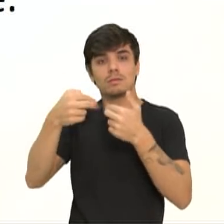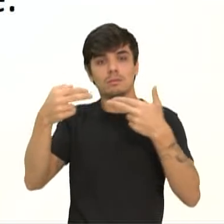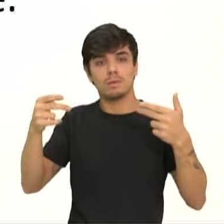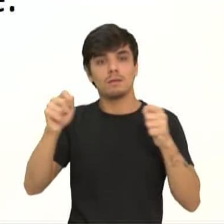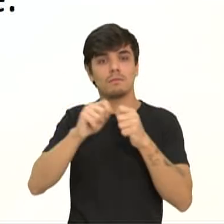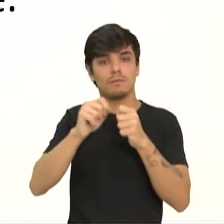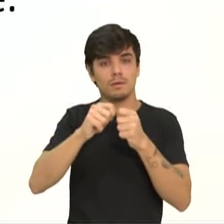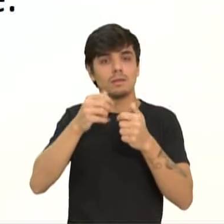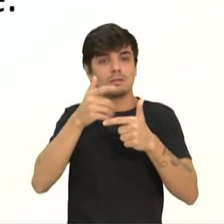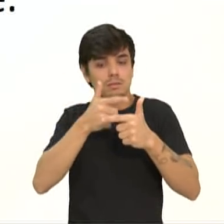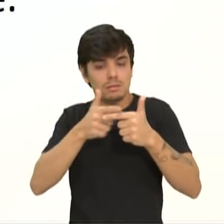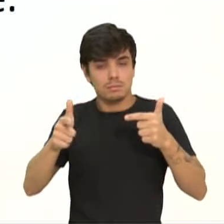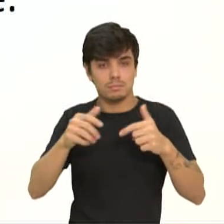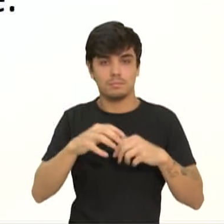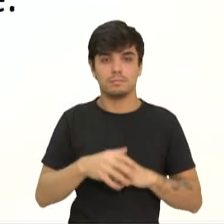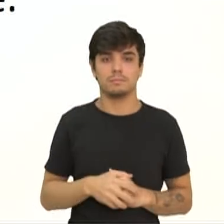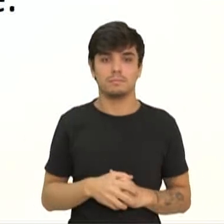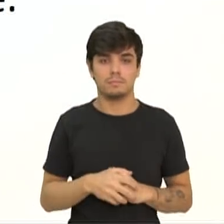também.